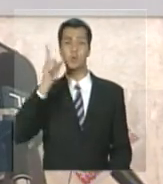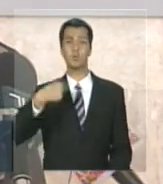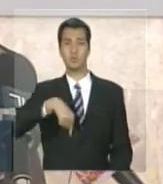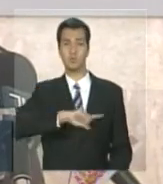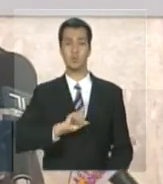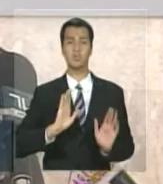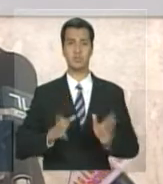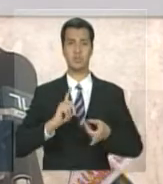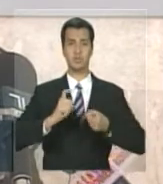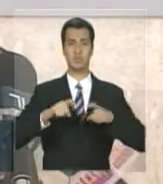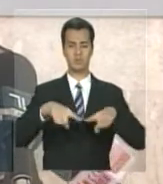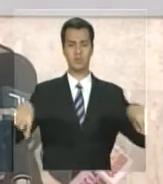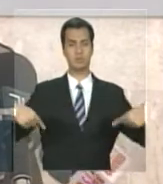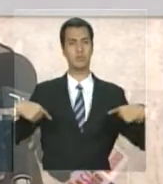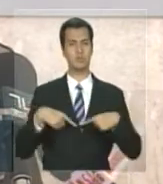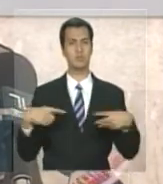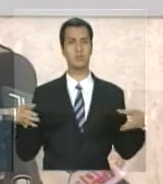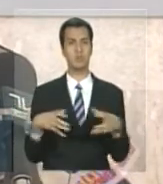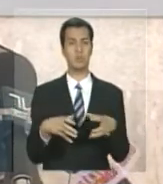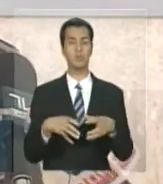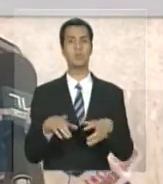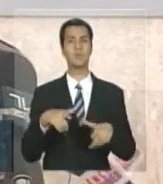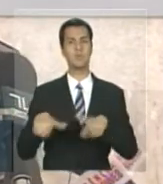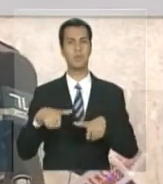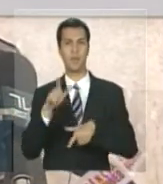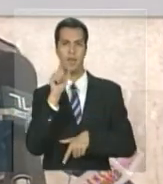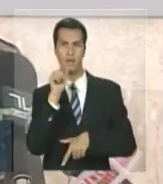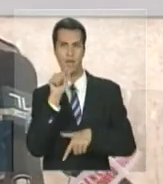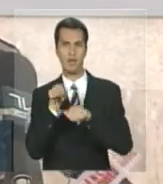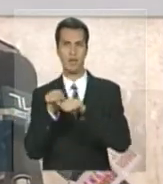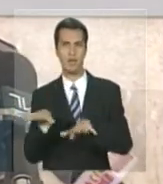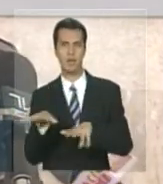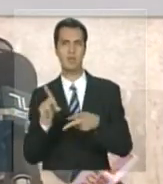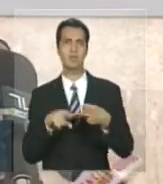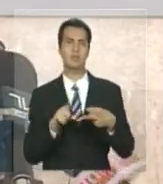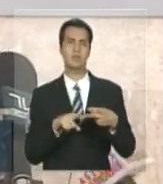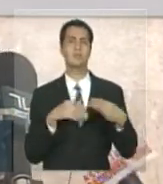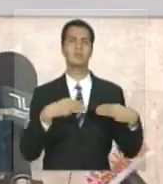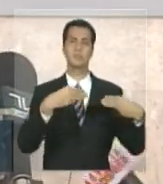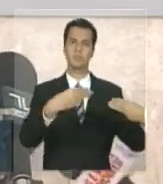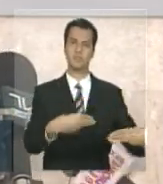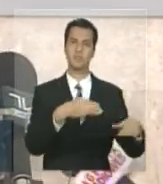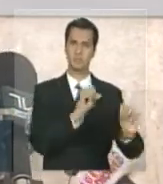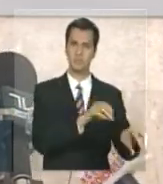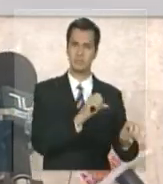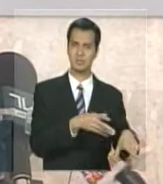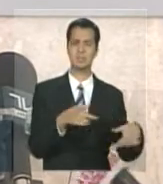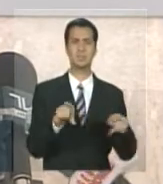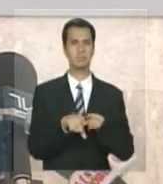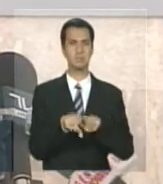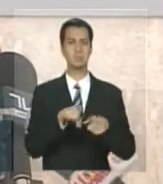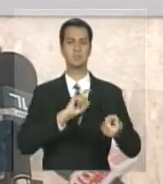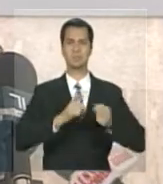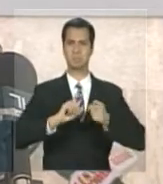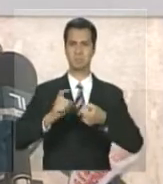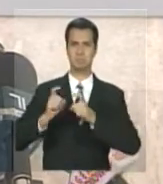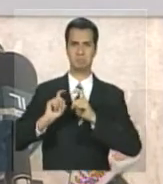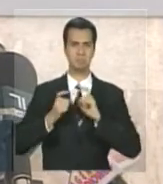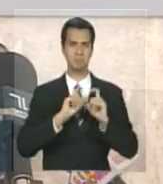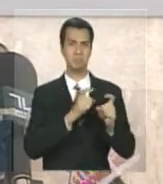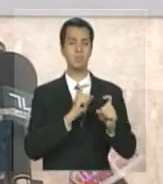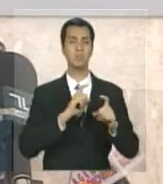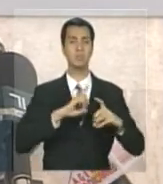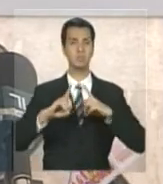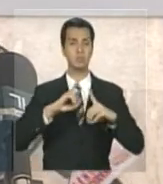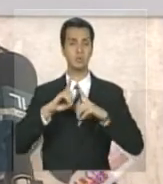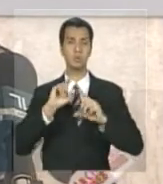situação com a área do Água para Todos, com os outros ministérios, com o próprio Ministério da Educação, já